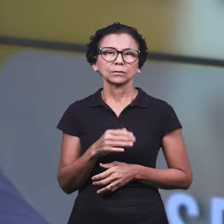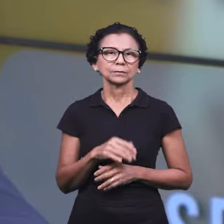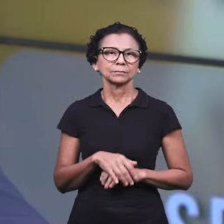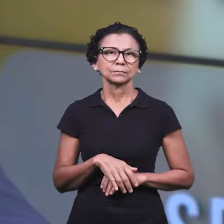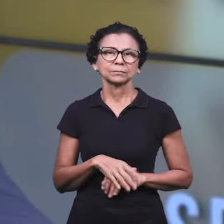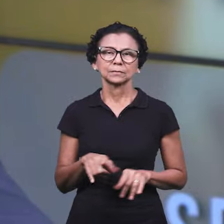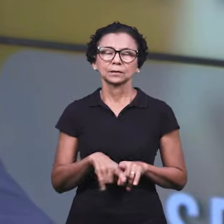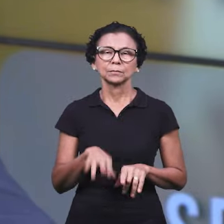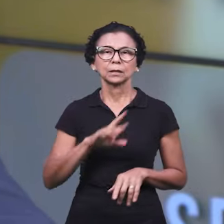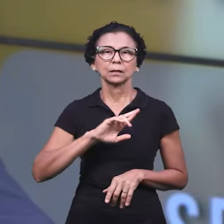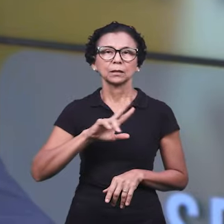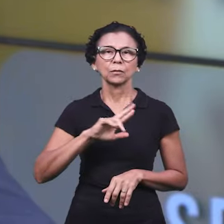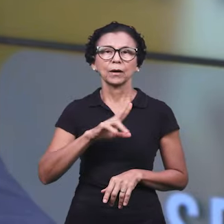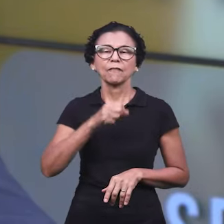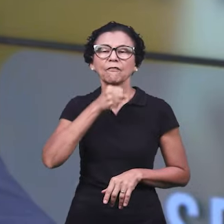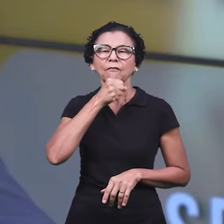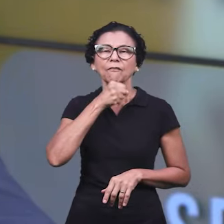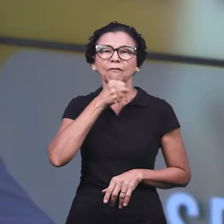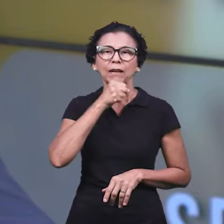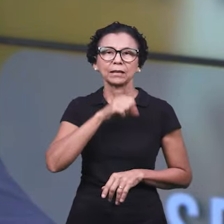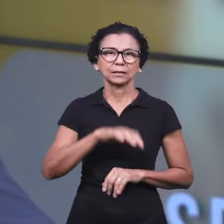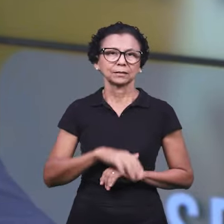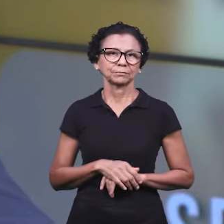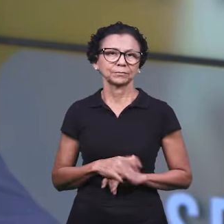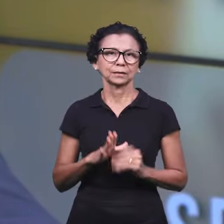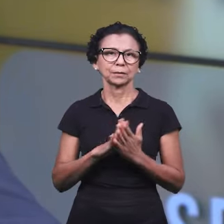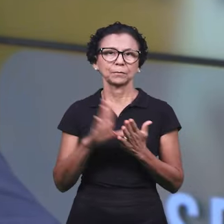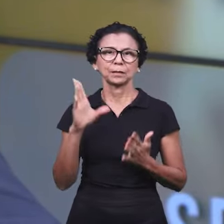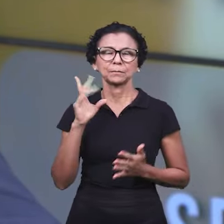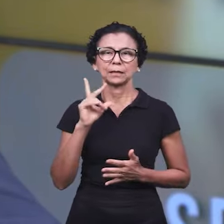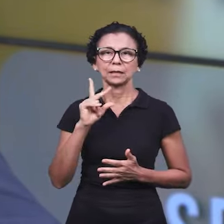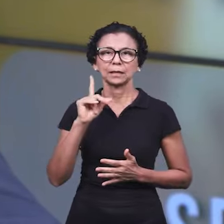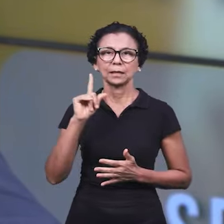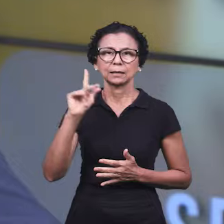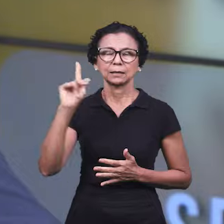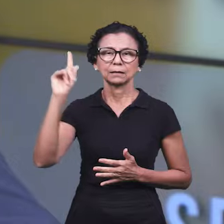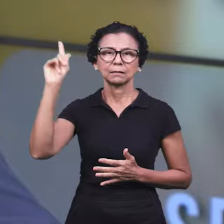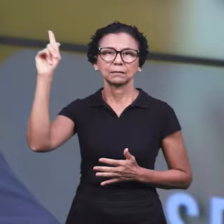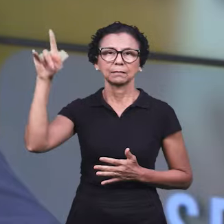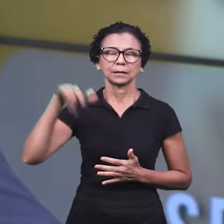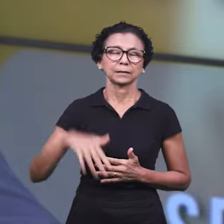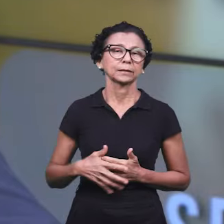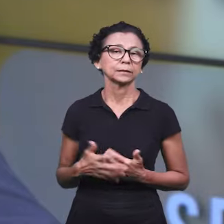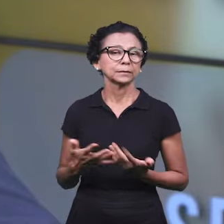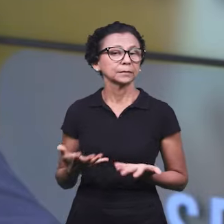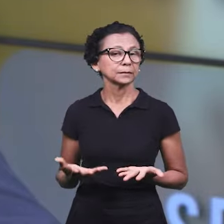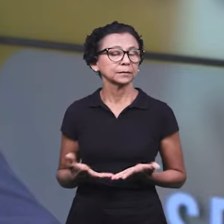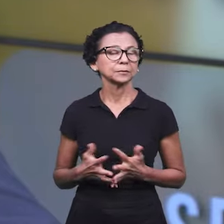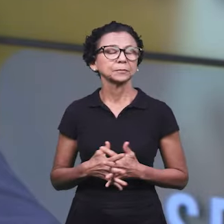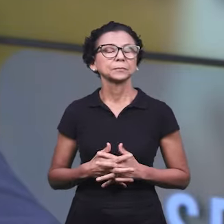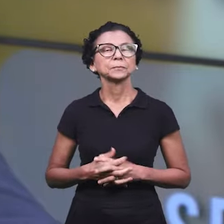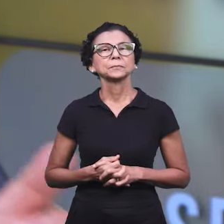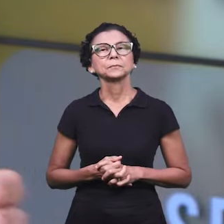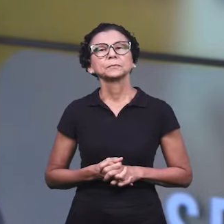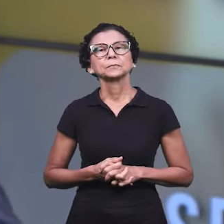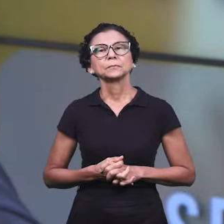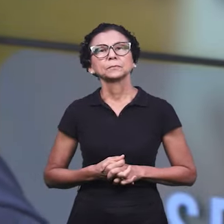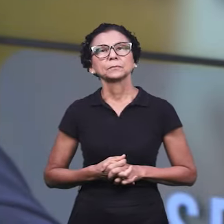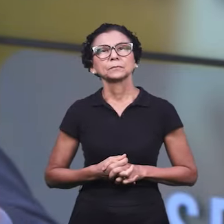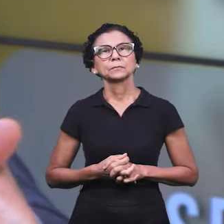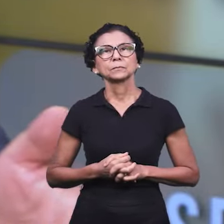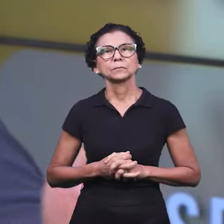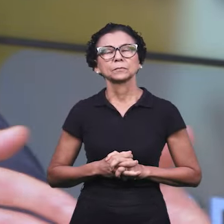palavra de Deus é eterna então ela não tá e eh eh